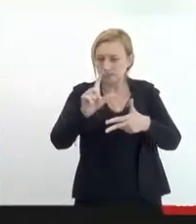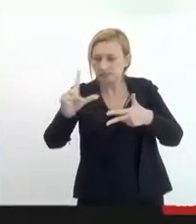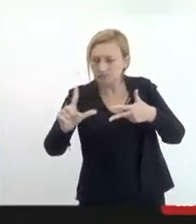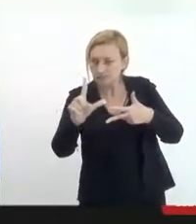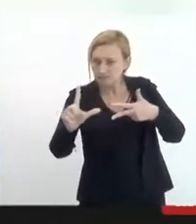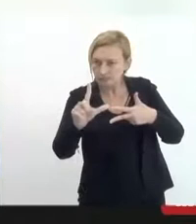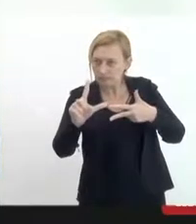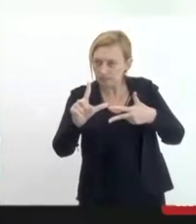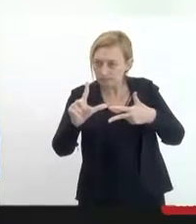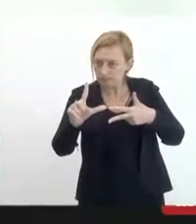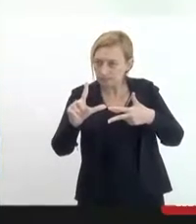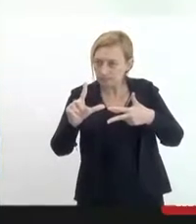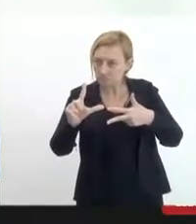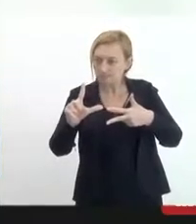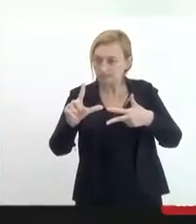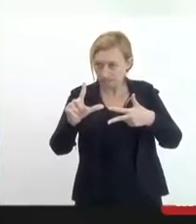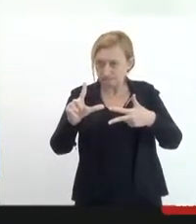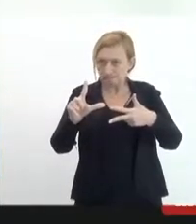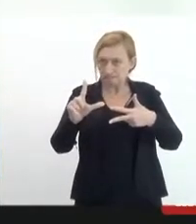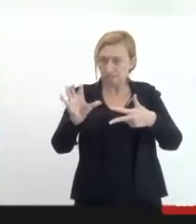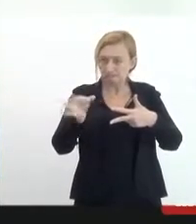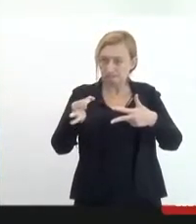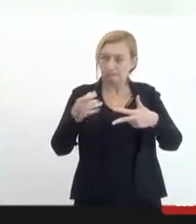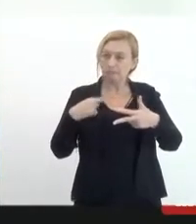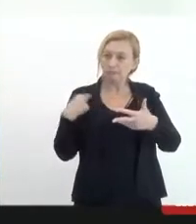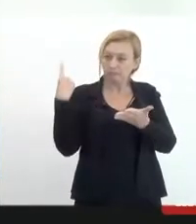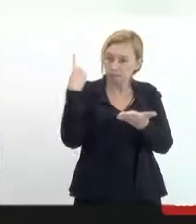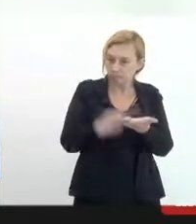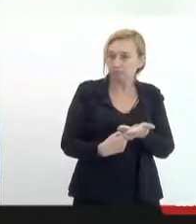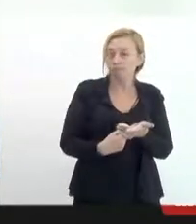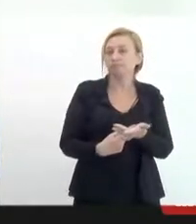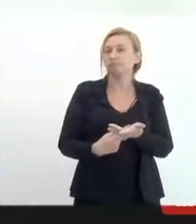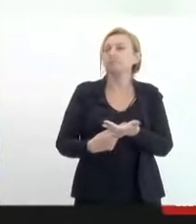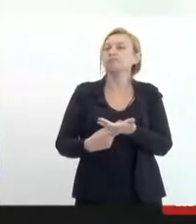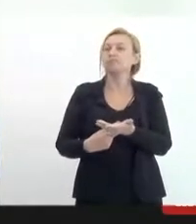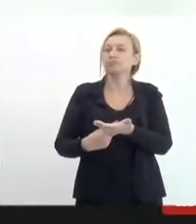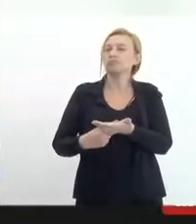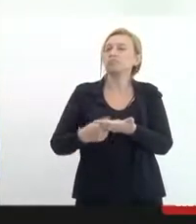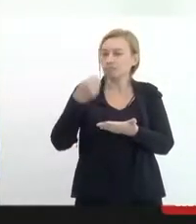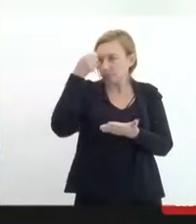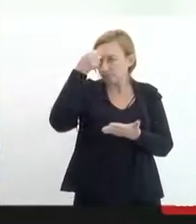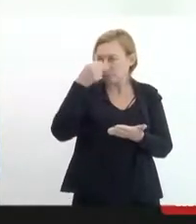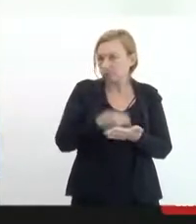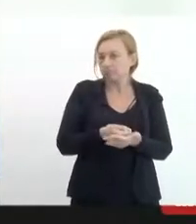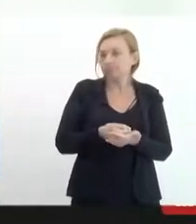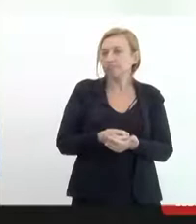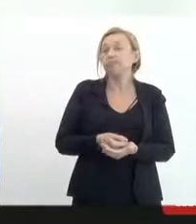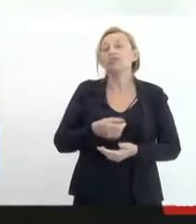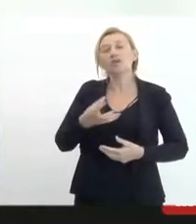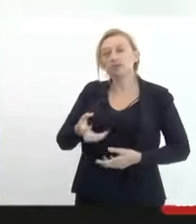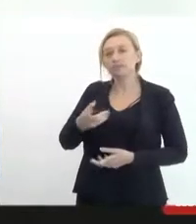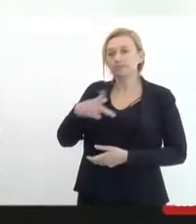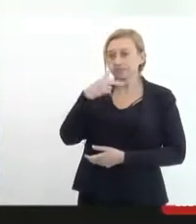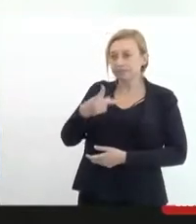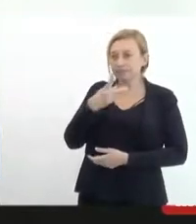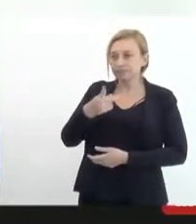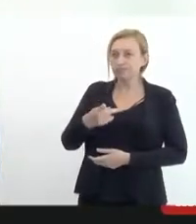o Poder Legislativo cumpre os seus acordos. Mas eu queria também dizer à Vossa